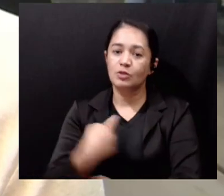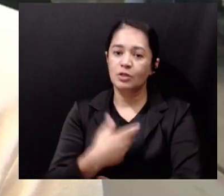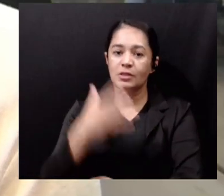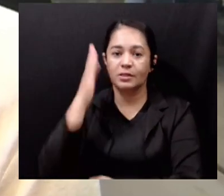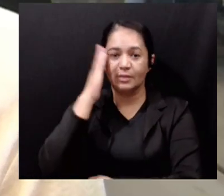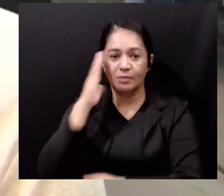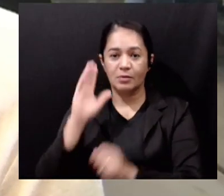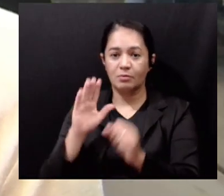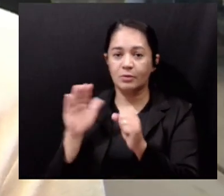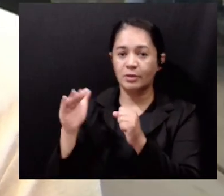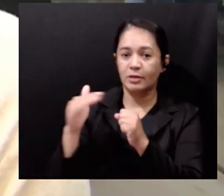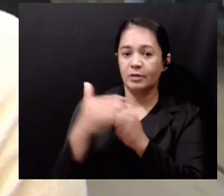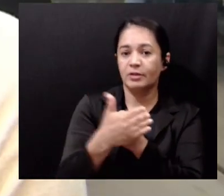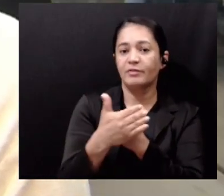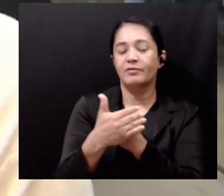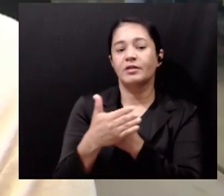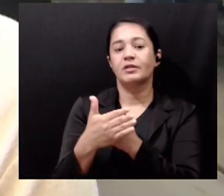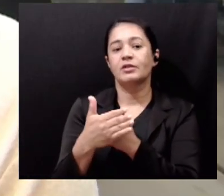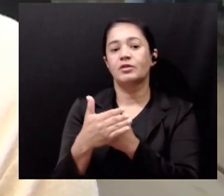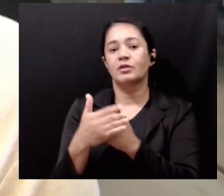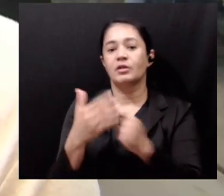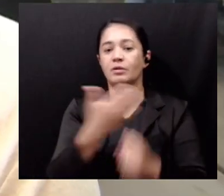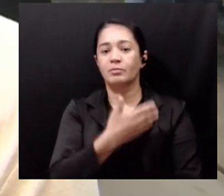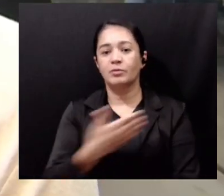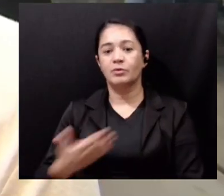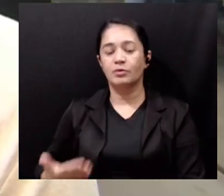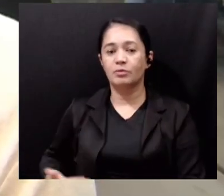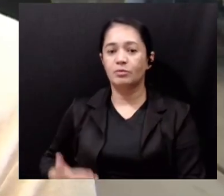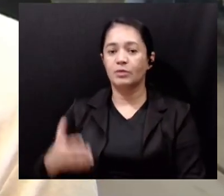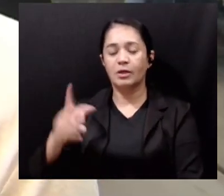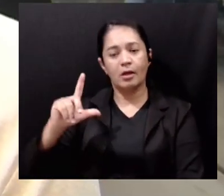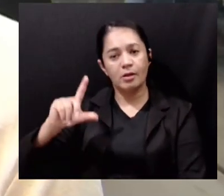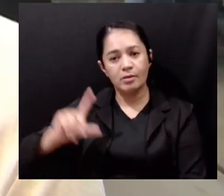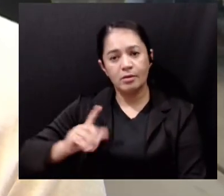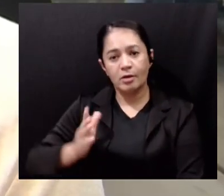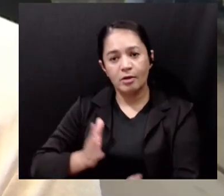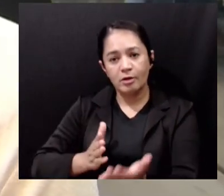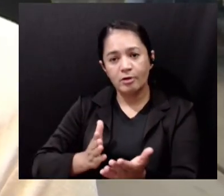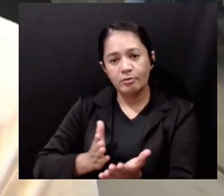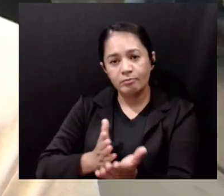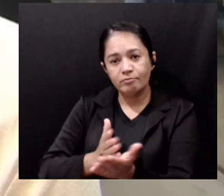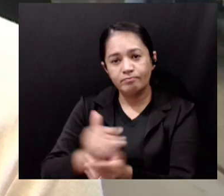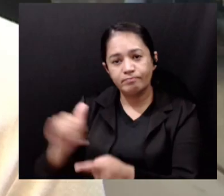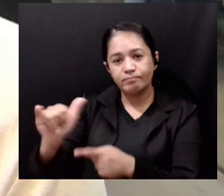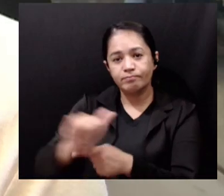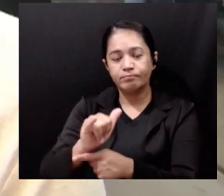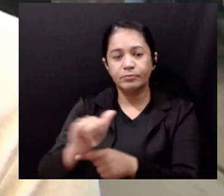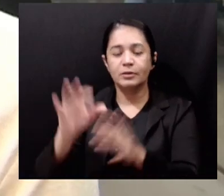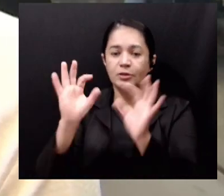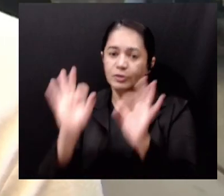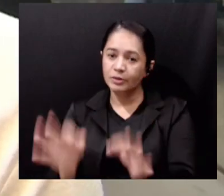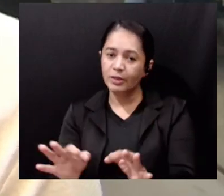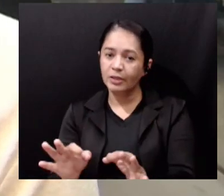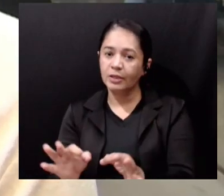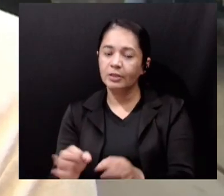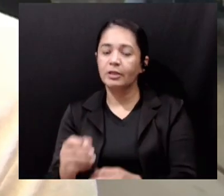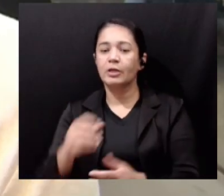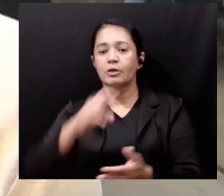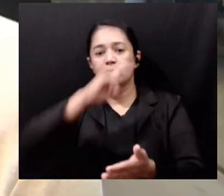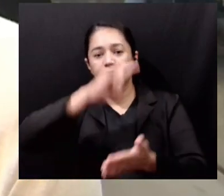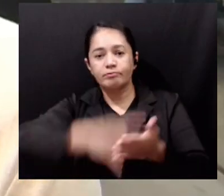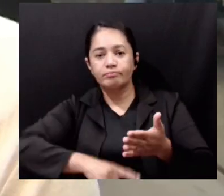por exemplo, ela tem um caminho já para conseguir o habeas corpus para aqueles que já têm a prescrição médica, já tiveram ali um